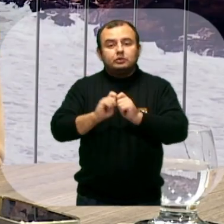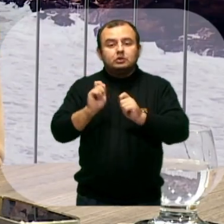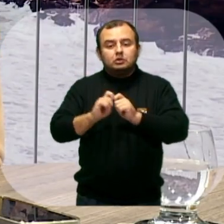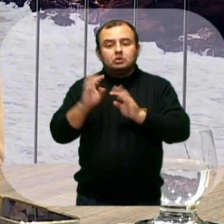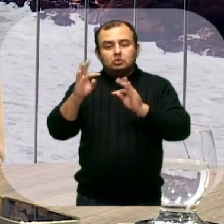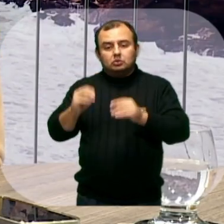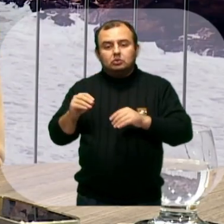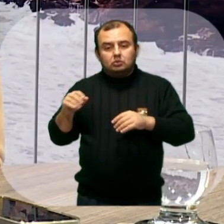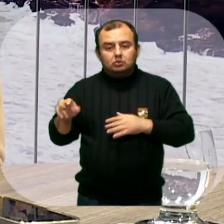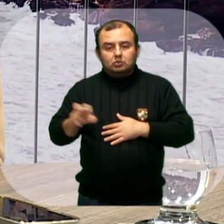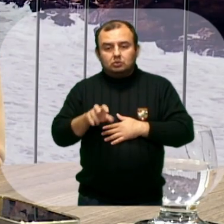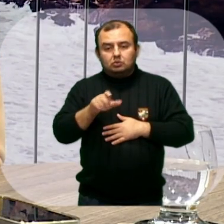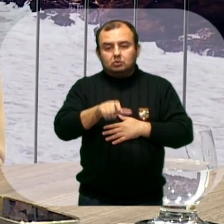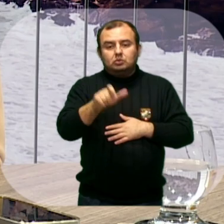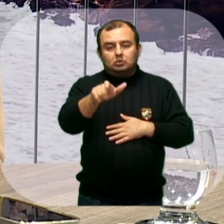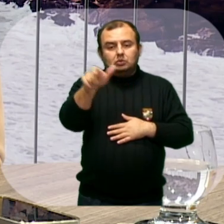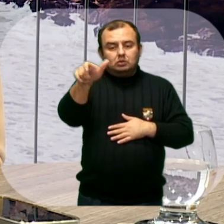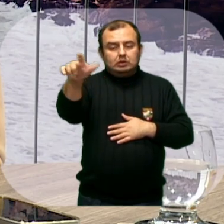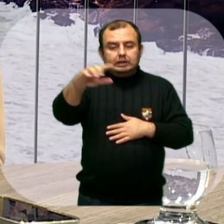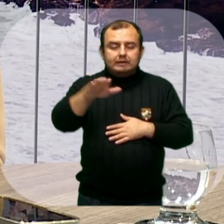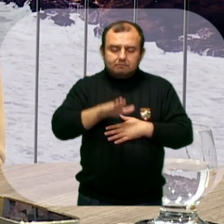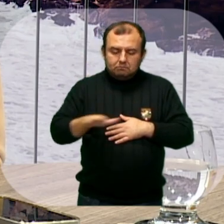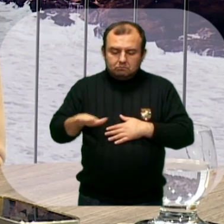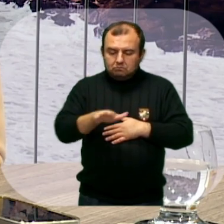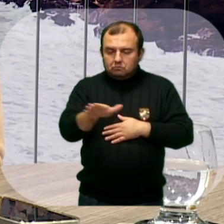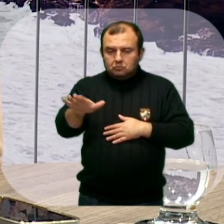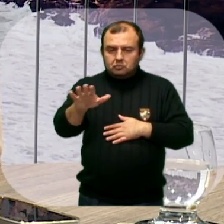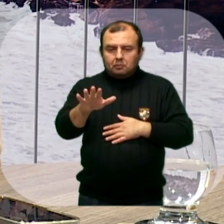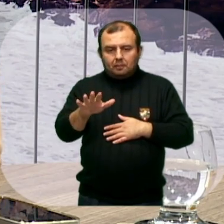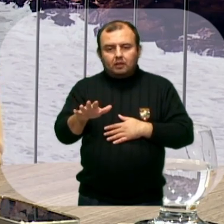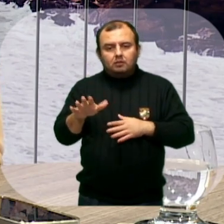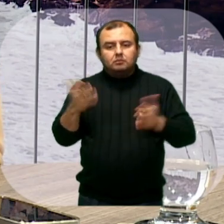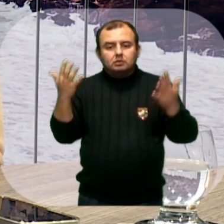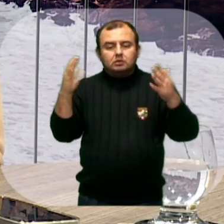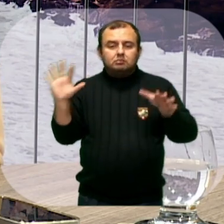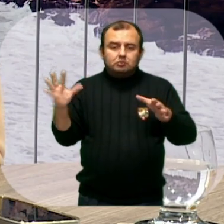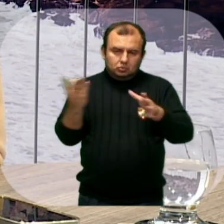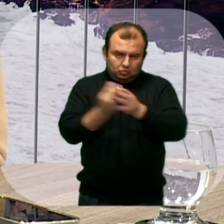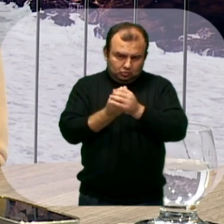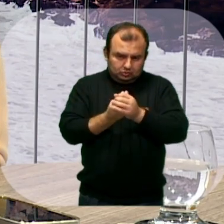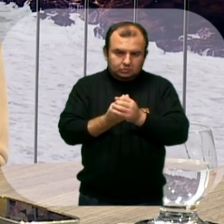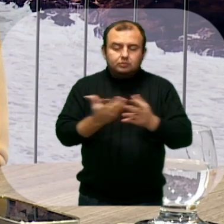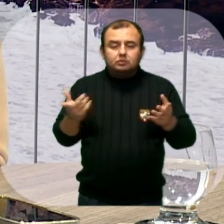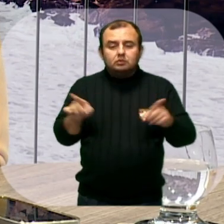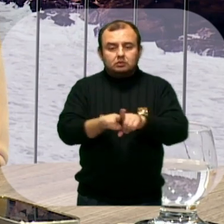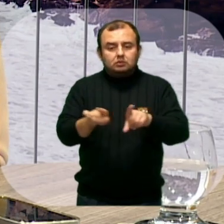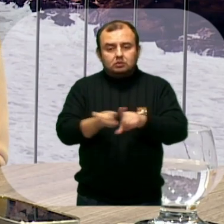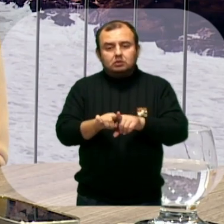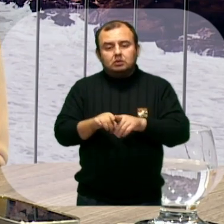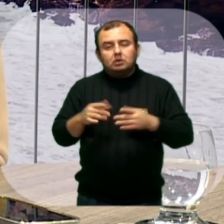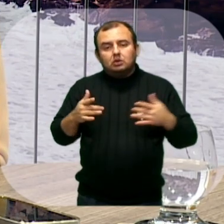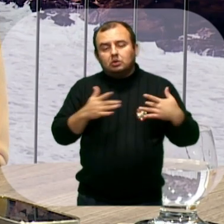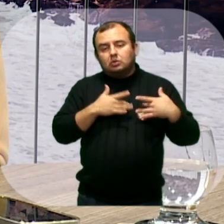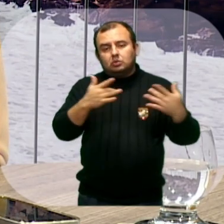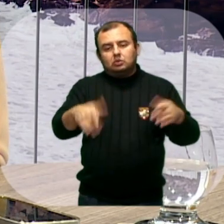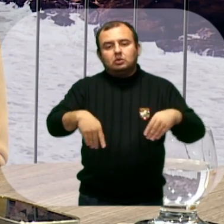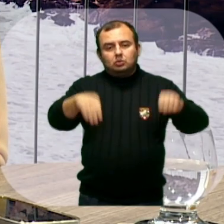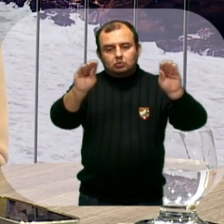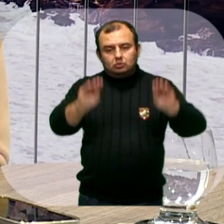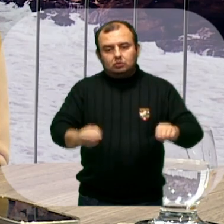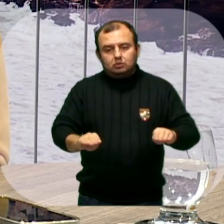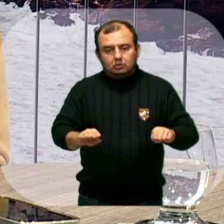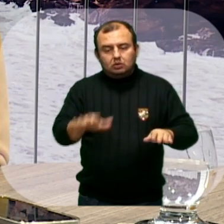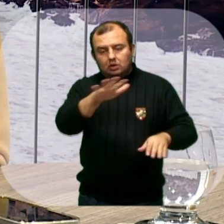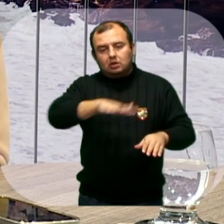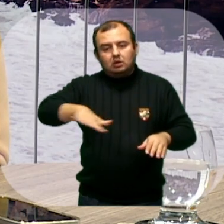essa sinalização, né, justamente para a inclusão. E eles nos doaram o tapete para sinalizar